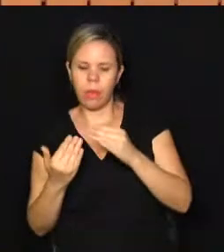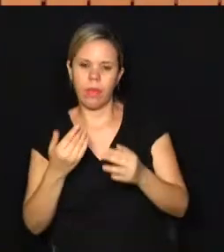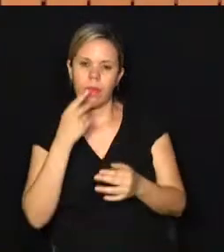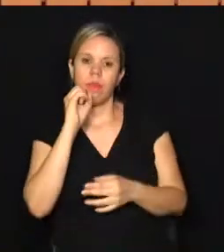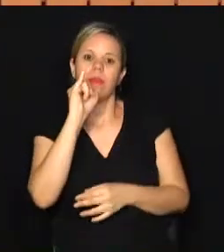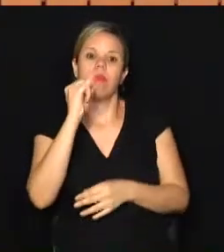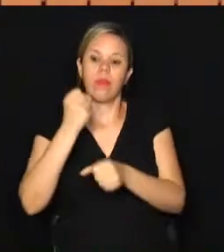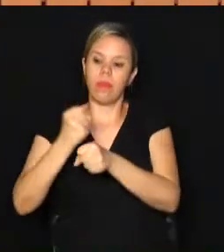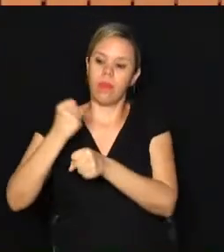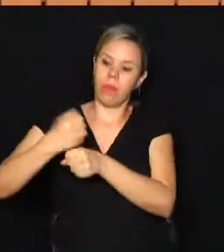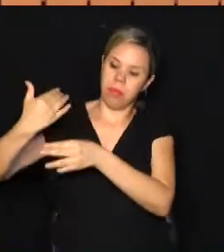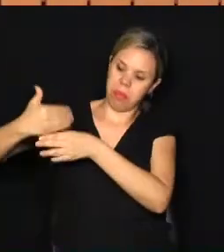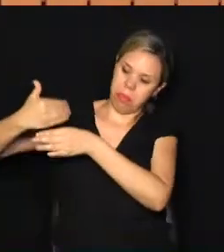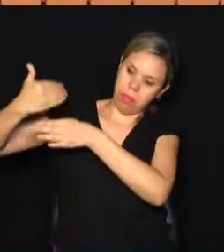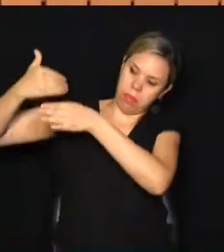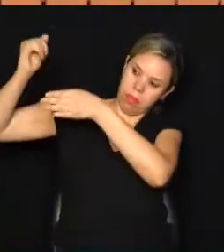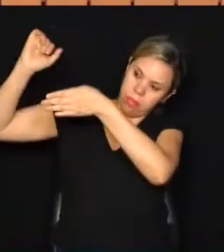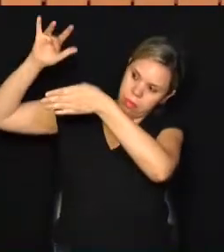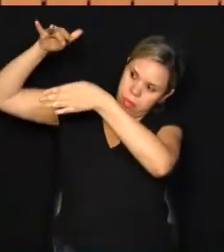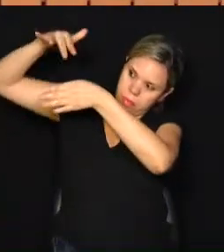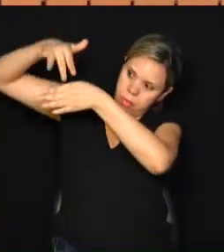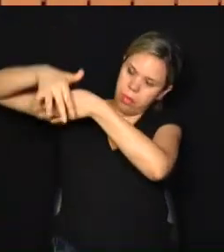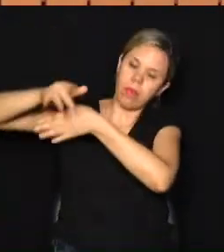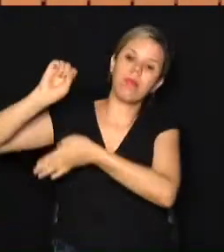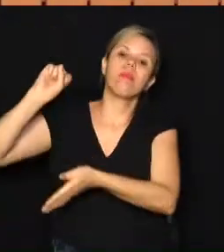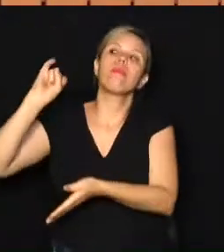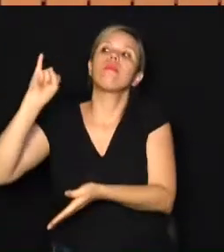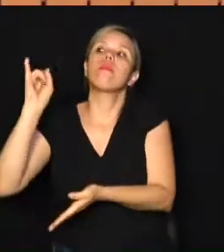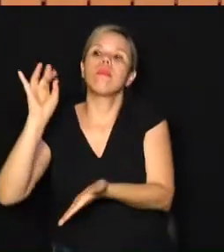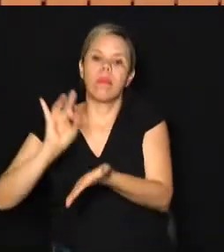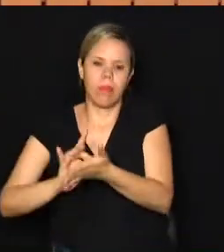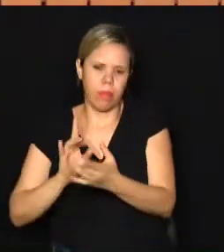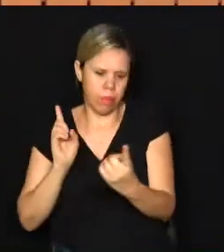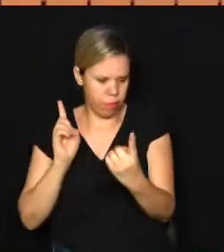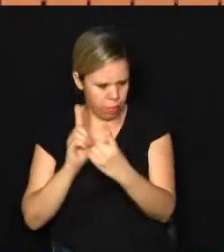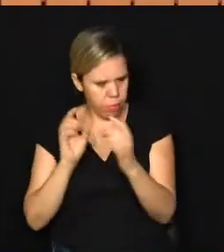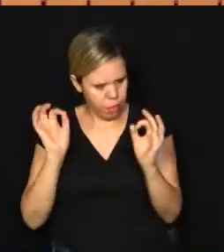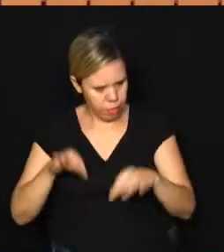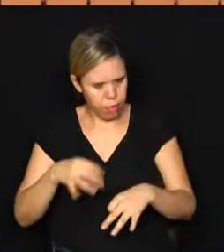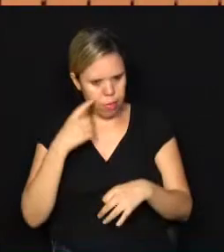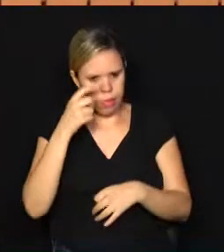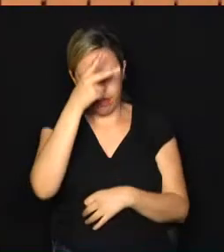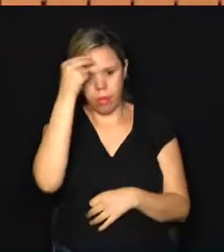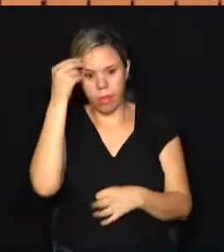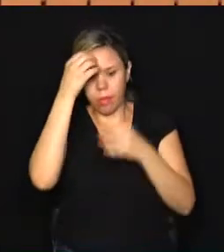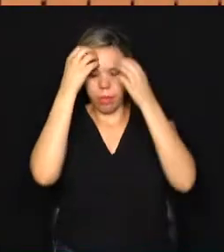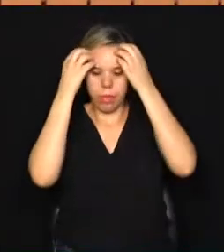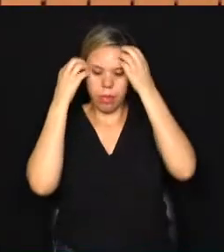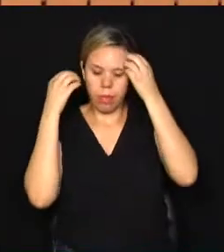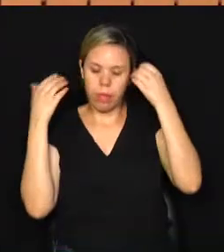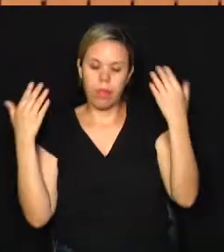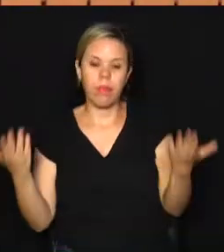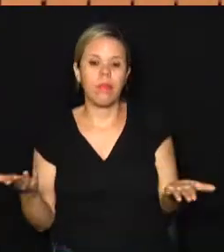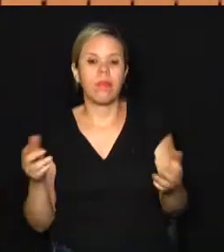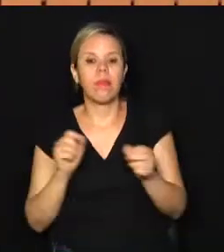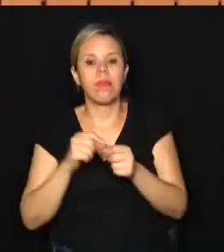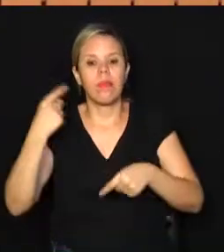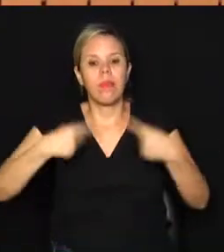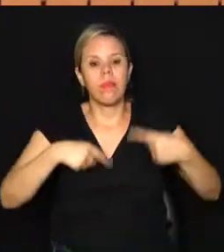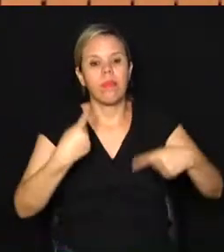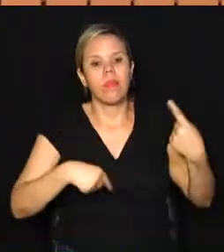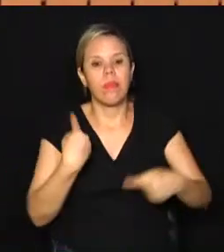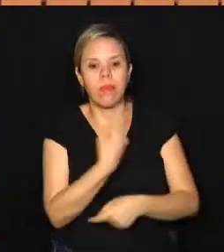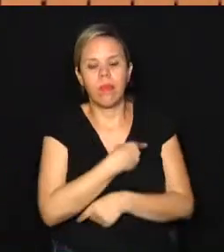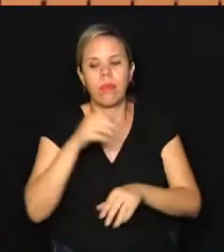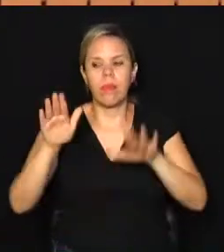desses barramentos, desses reservatórios, de fato atendem ao interesse público. Então, é para fazer essa discussão que nós